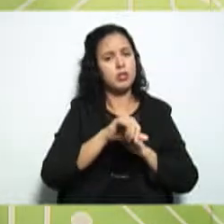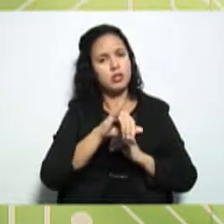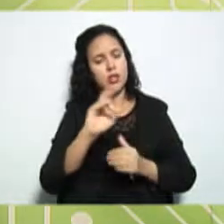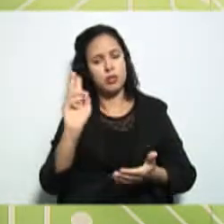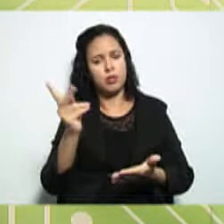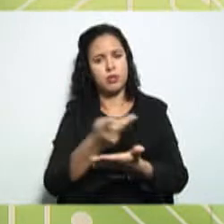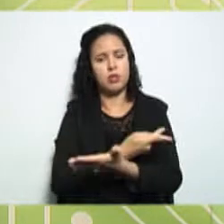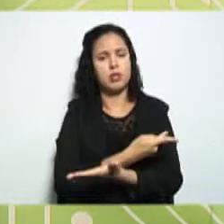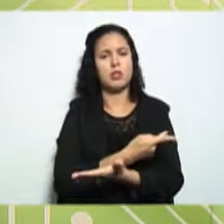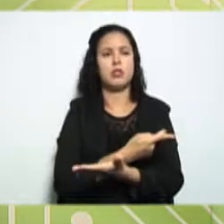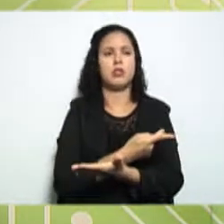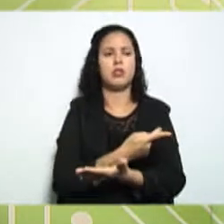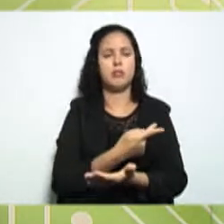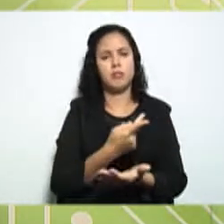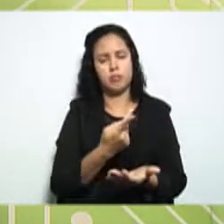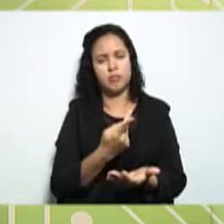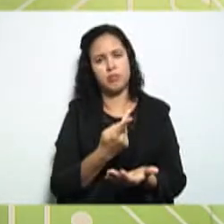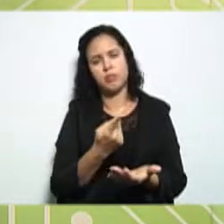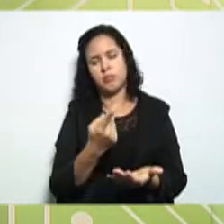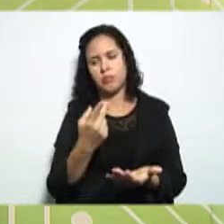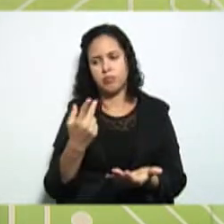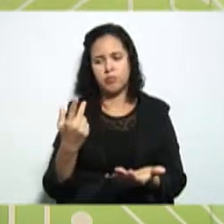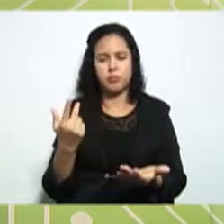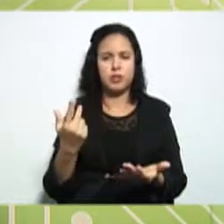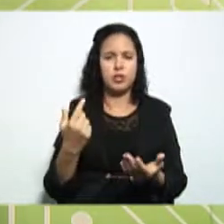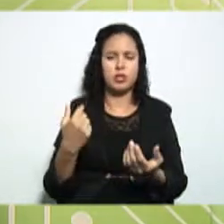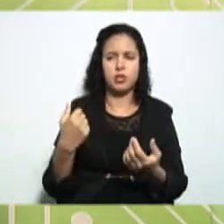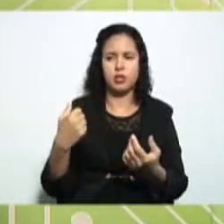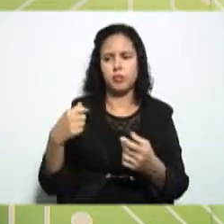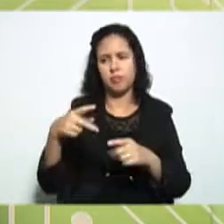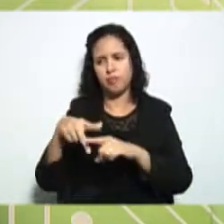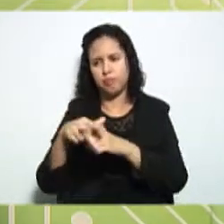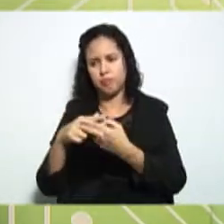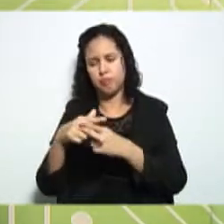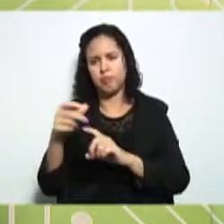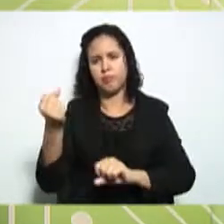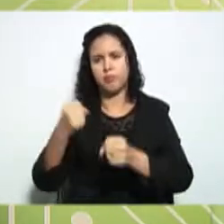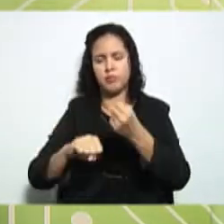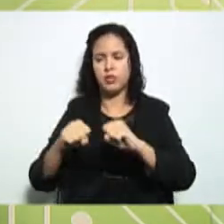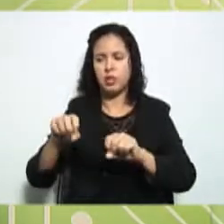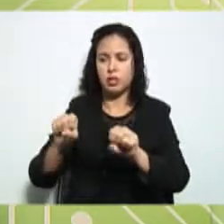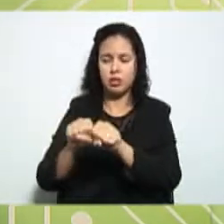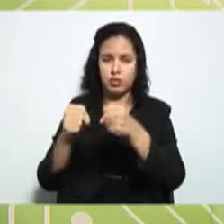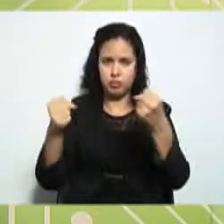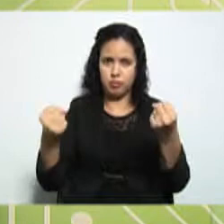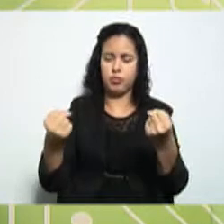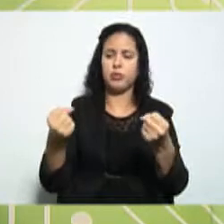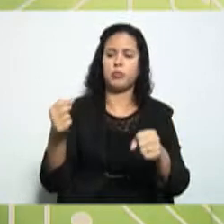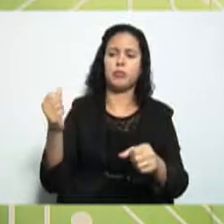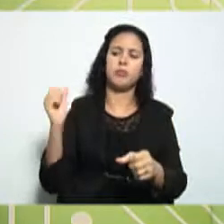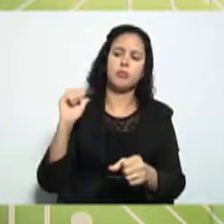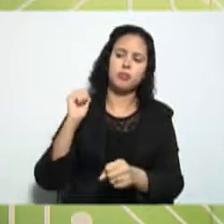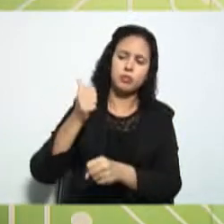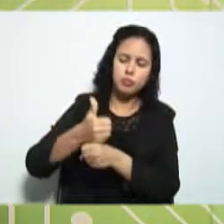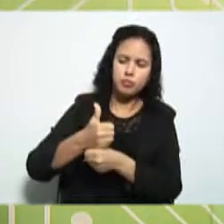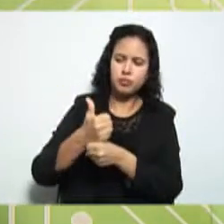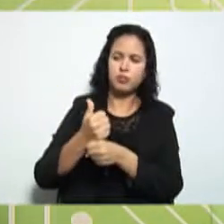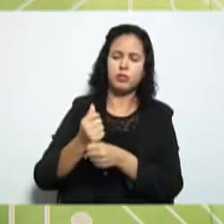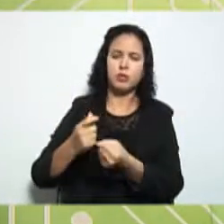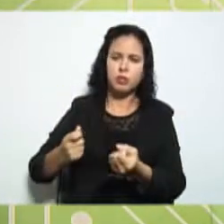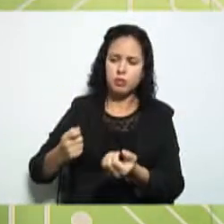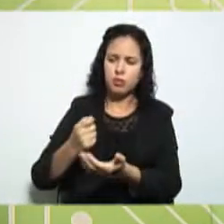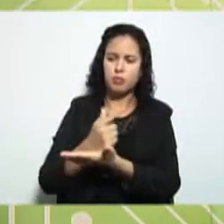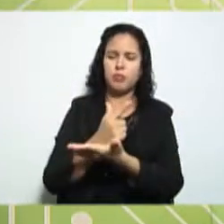que aconteceu de emergência, ou, por exemplo, se estraga uma máquina, se precisa dar uma manutenção, se acontece algum processo contra a cooperativa, ela